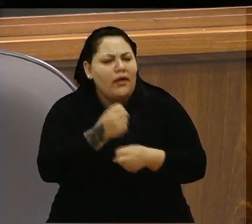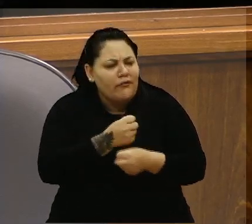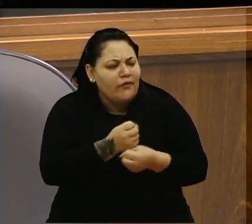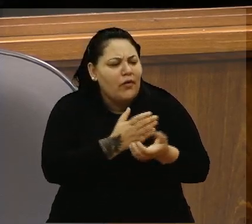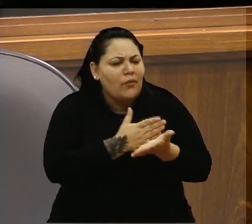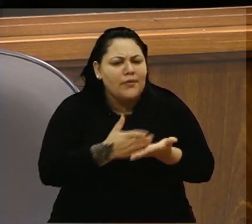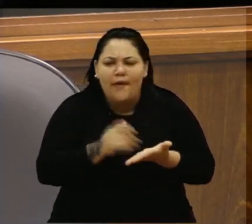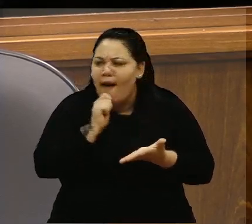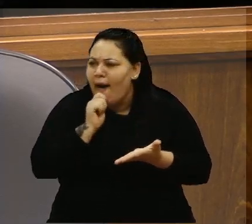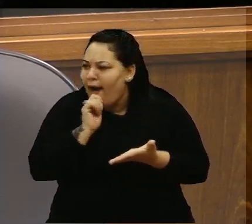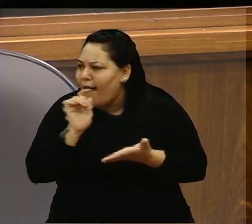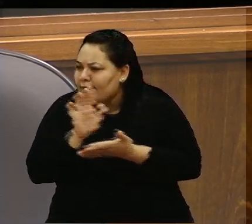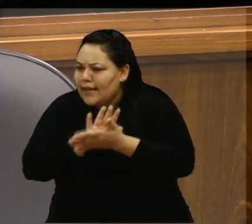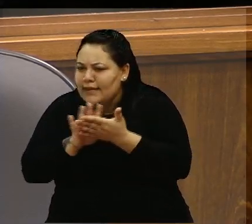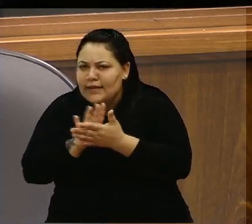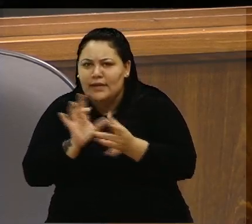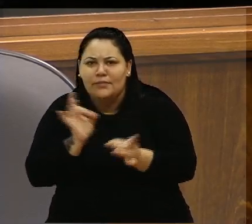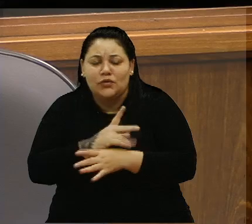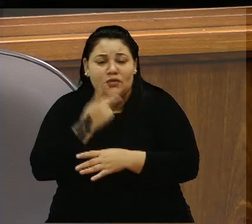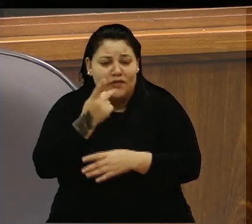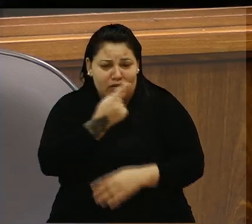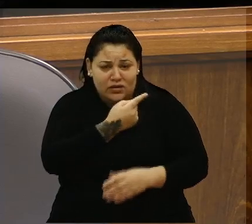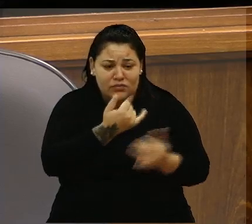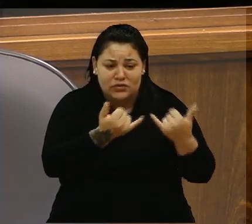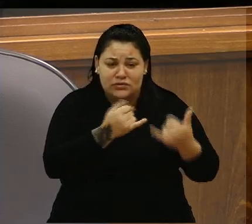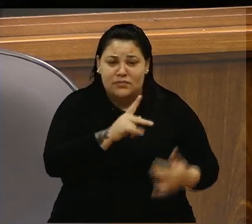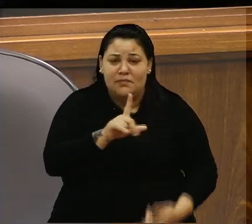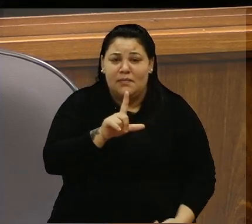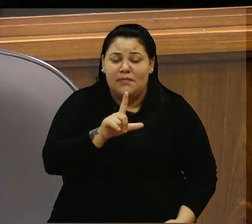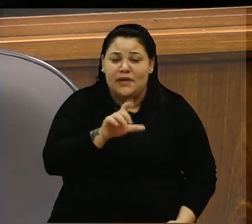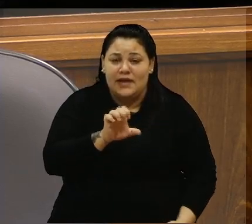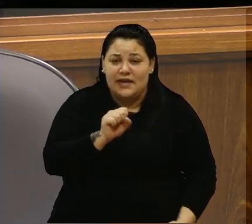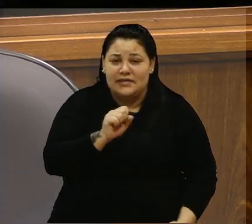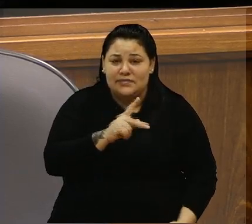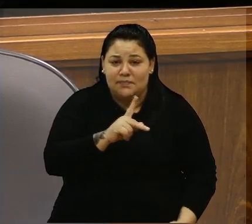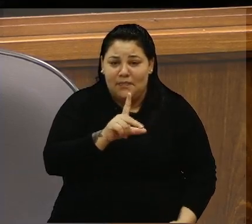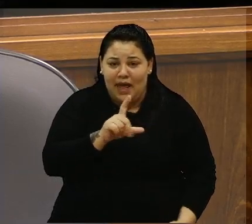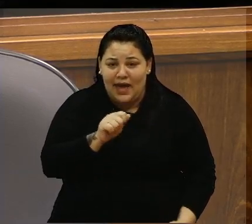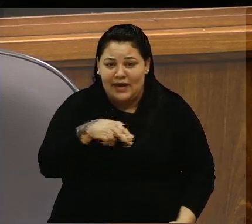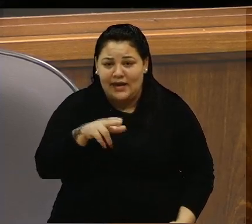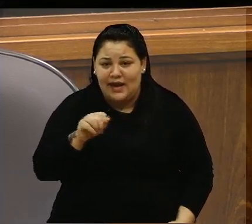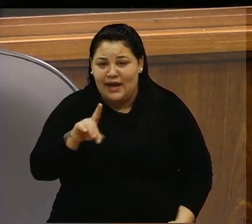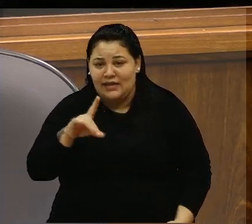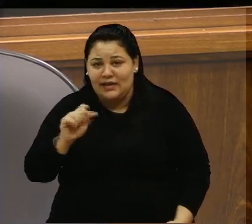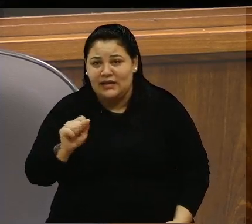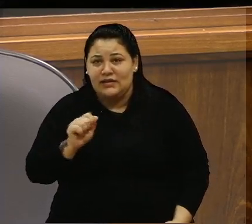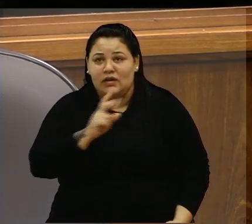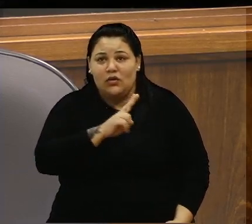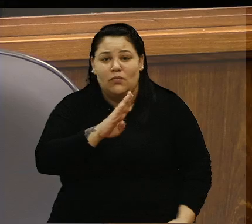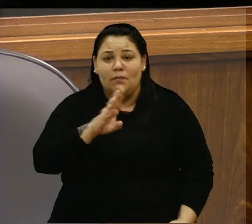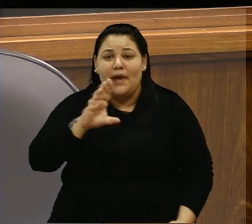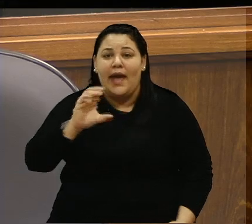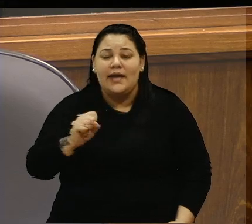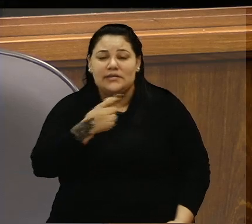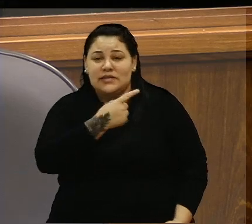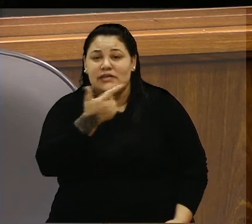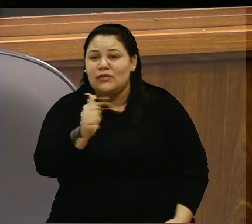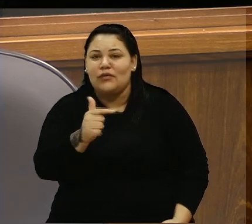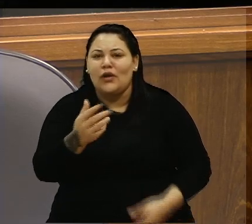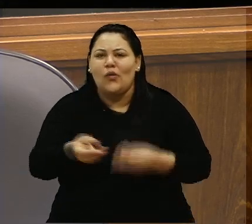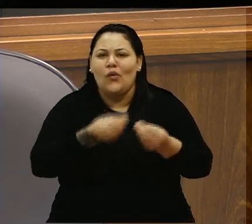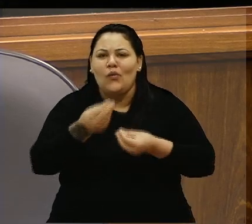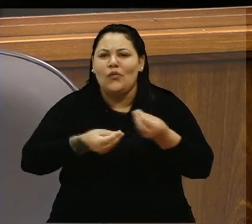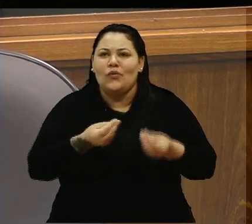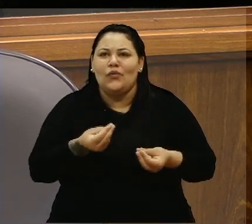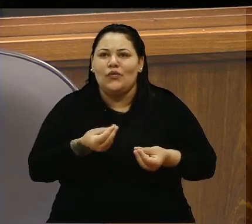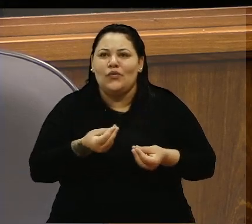as pessoas ficaram, e cito aqui o Esplanada, numa UBS que não tem nem como